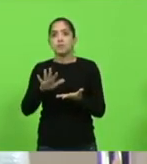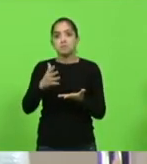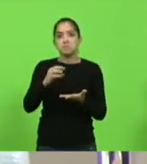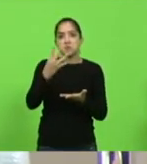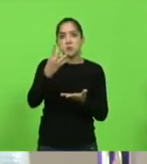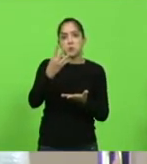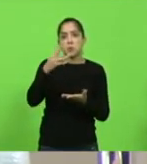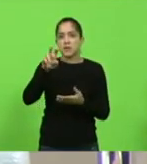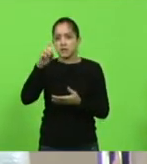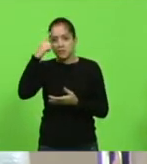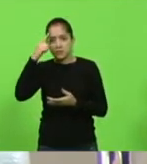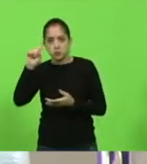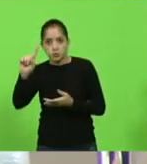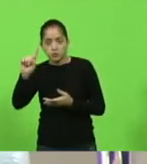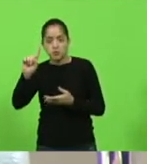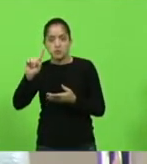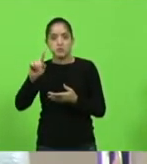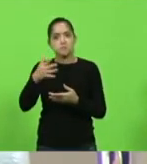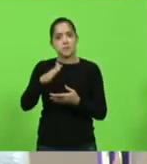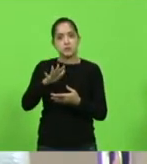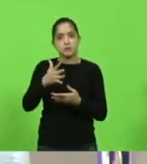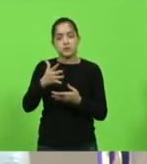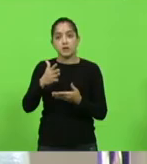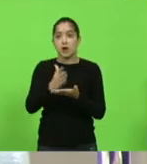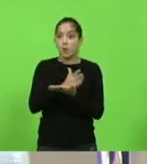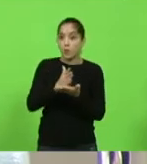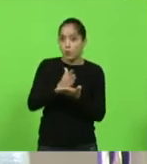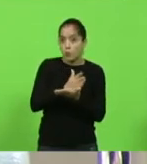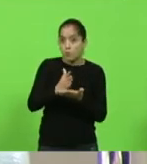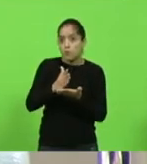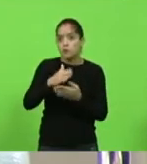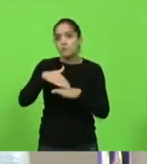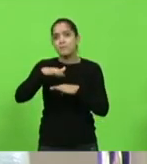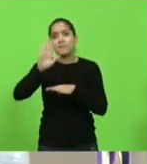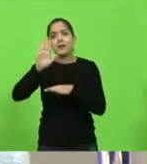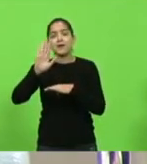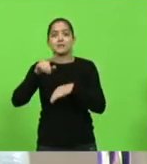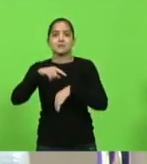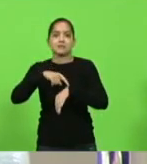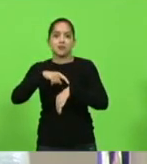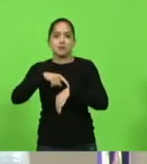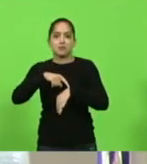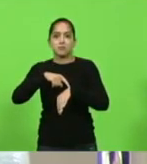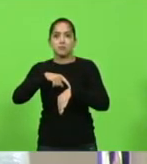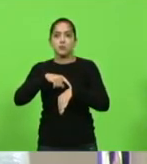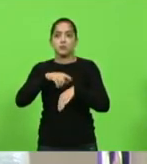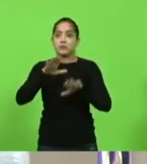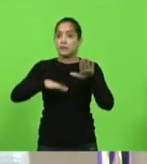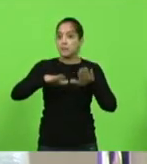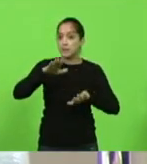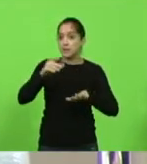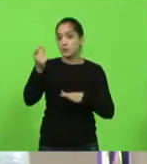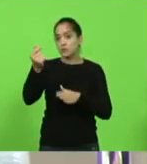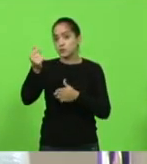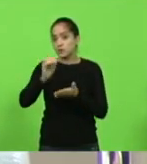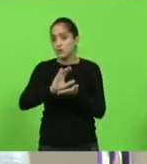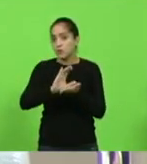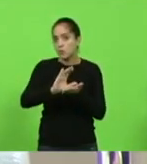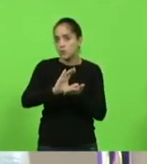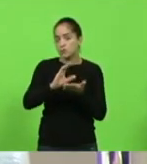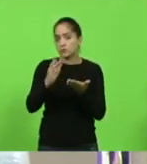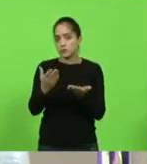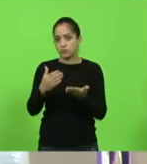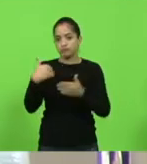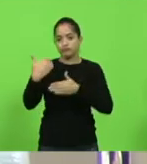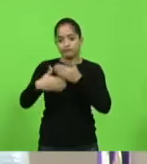45 dias e tem algumas ainda que levo muito mais dependendo dos recursos que forem interpostos